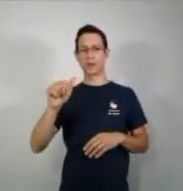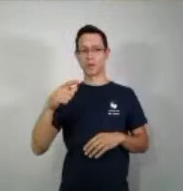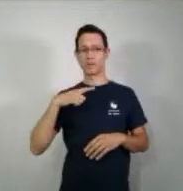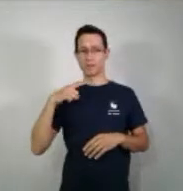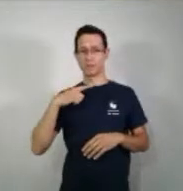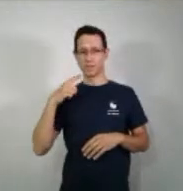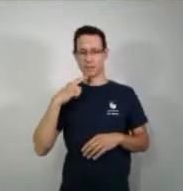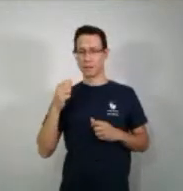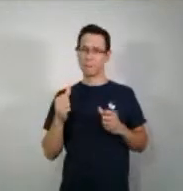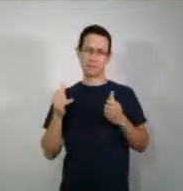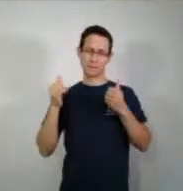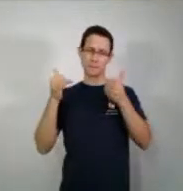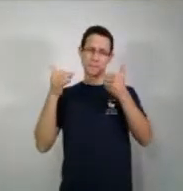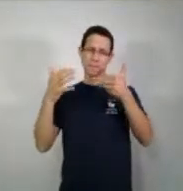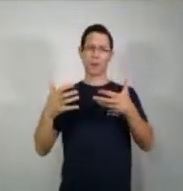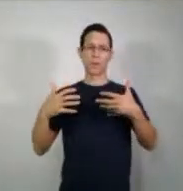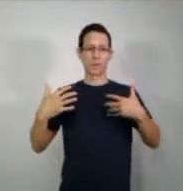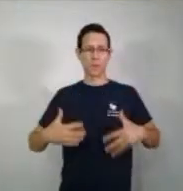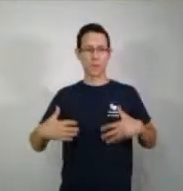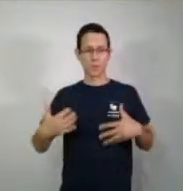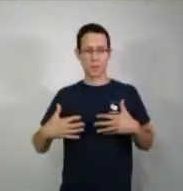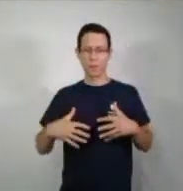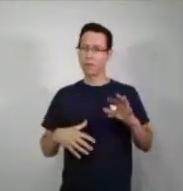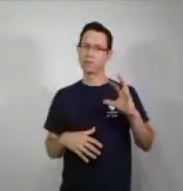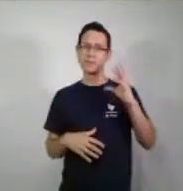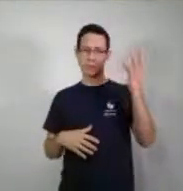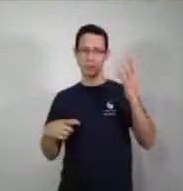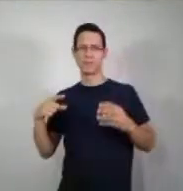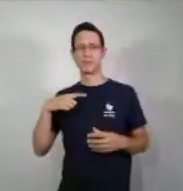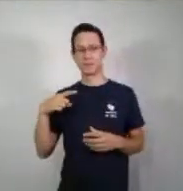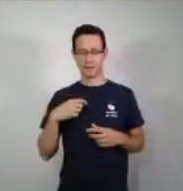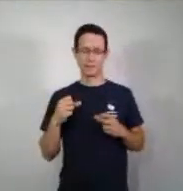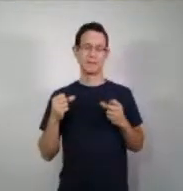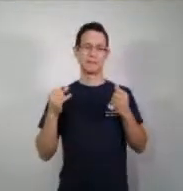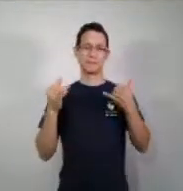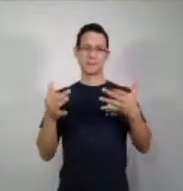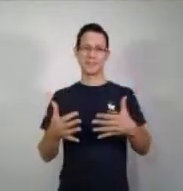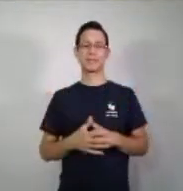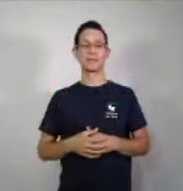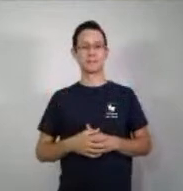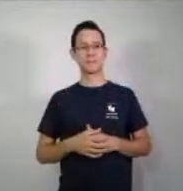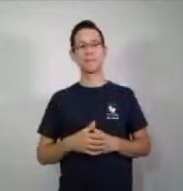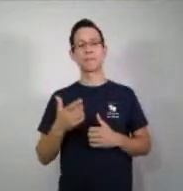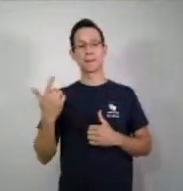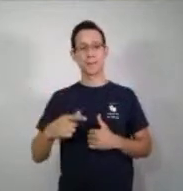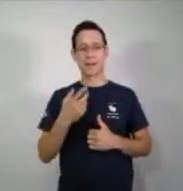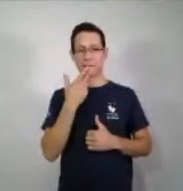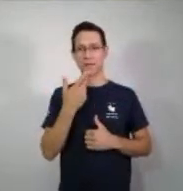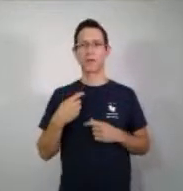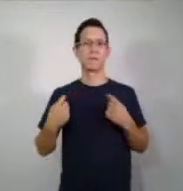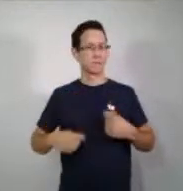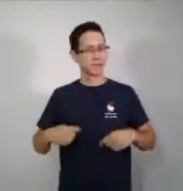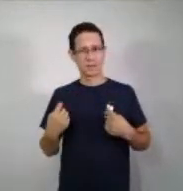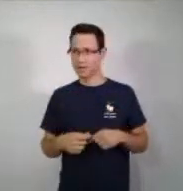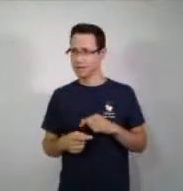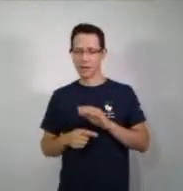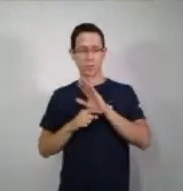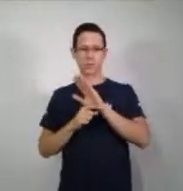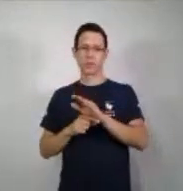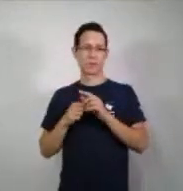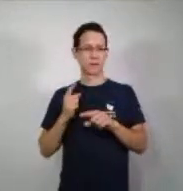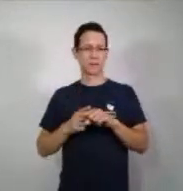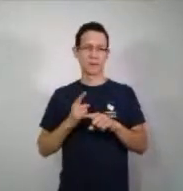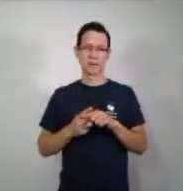todo o desespero, os momentos de desespero, as súplicas realmente, olha, eu preciso dessa ajuda porque, olha, se eu não